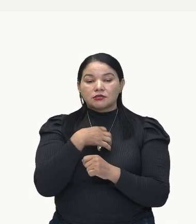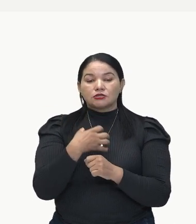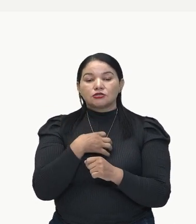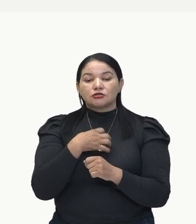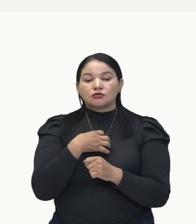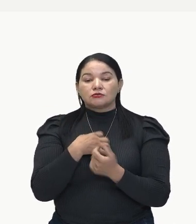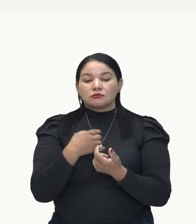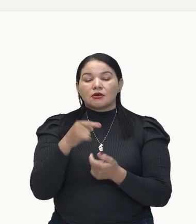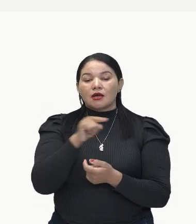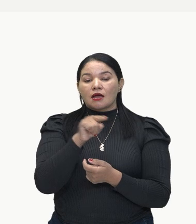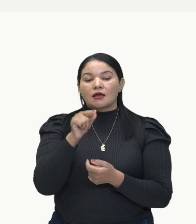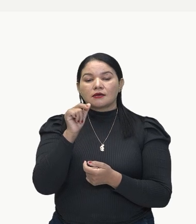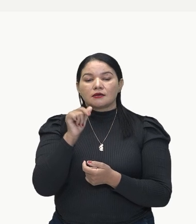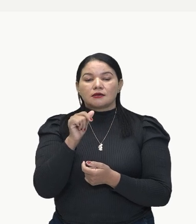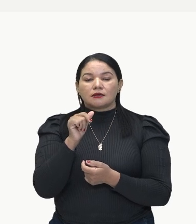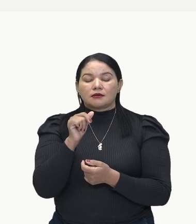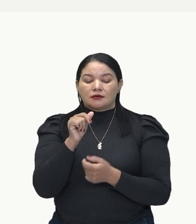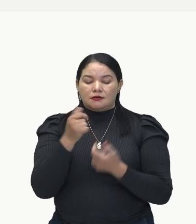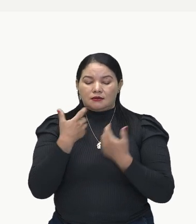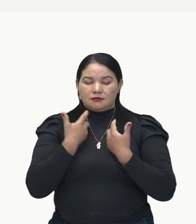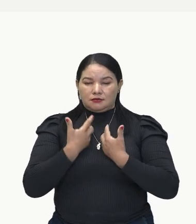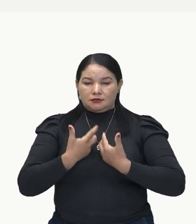cansada. E olha só,